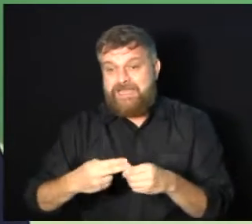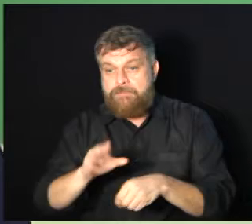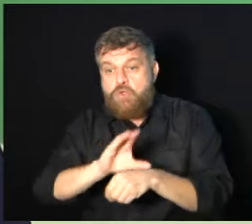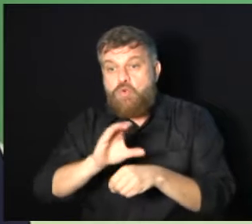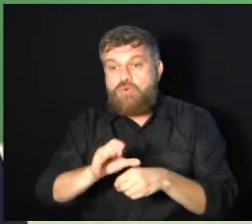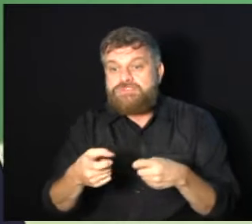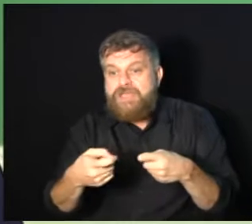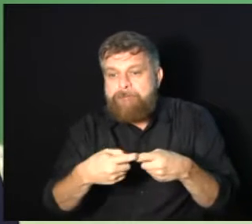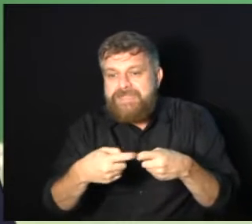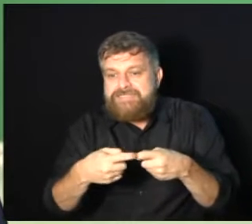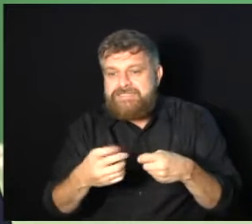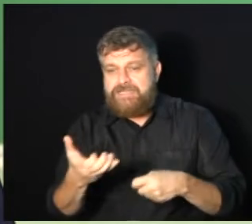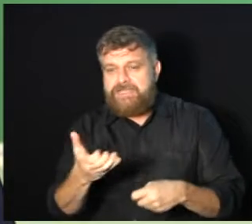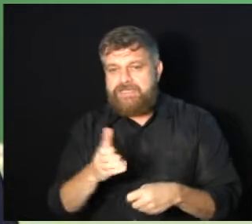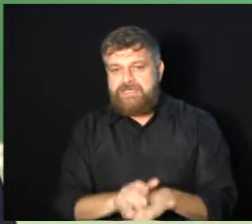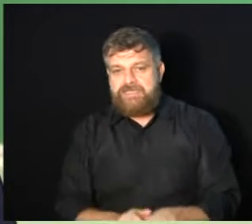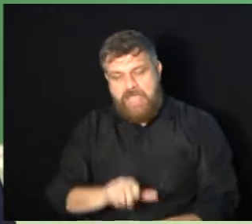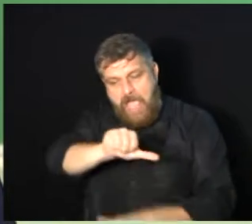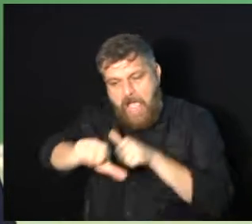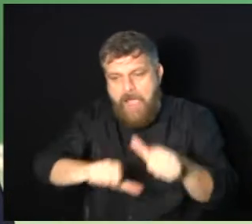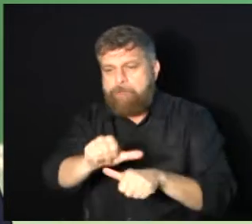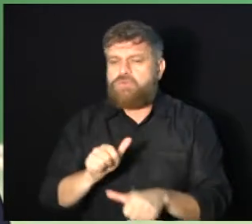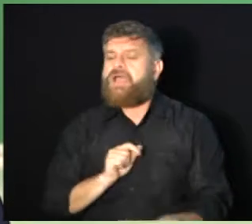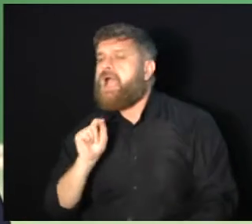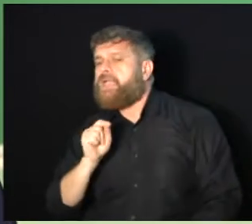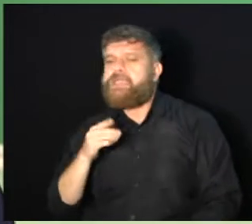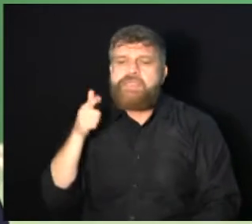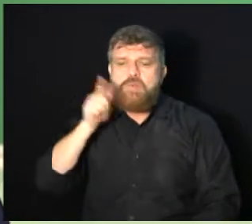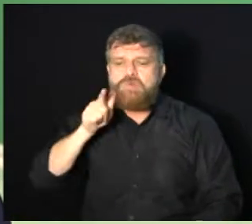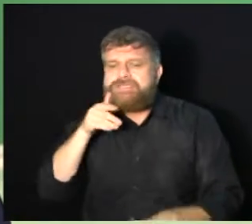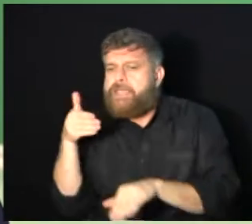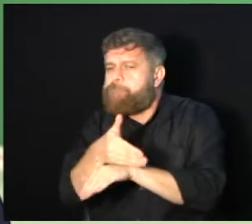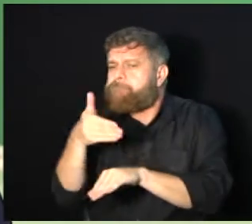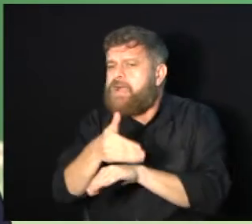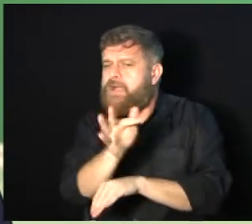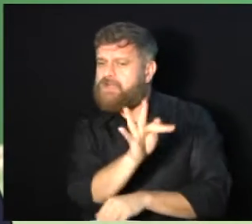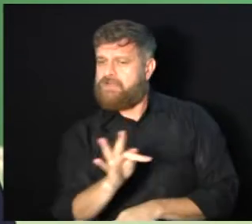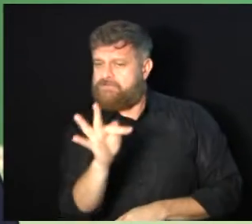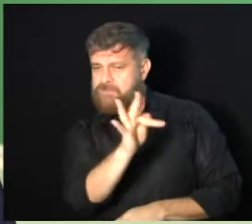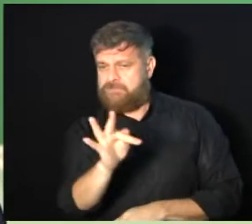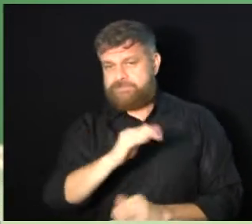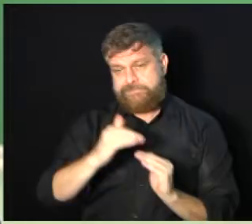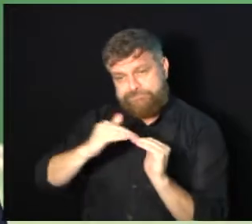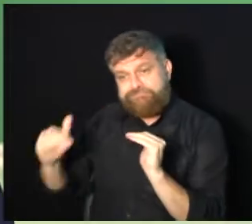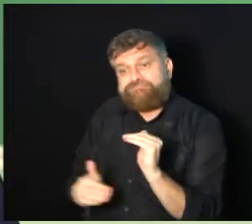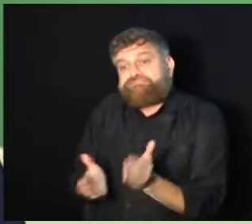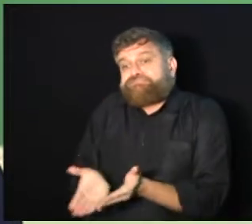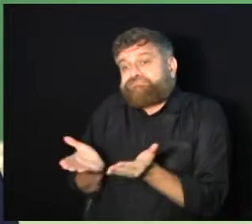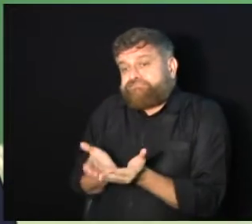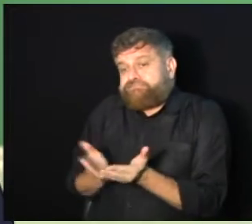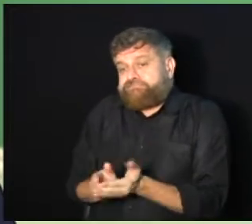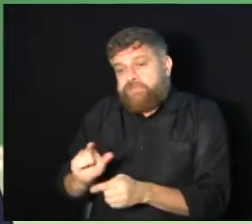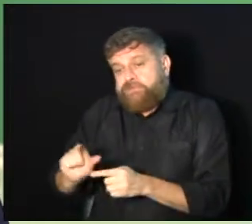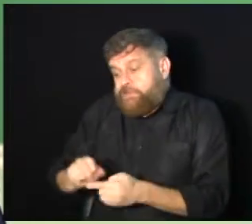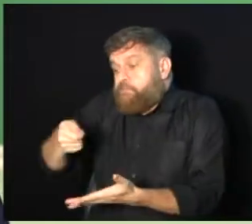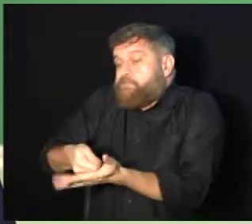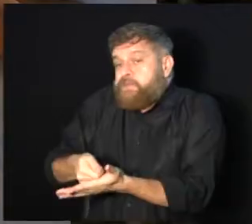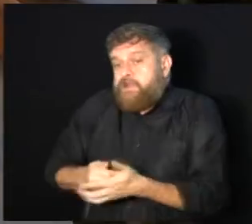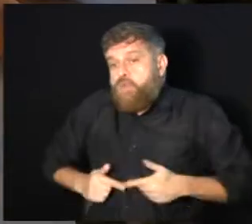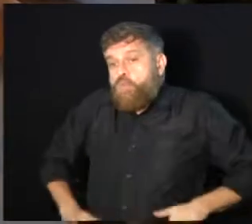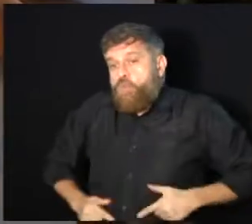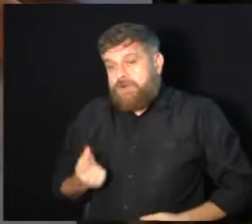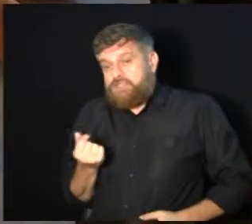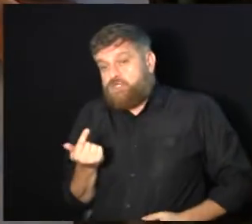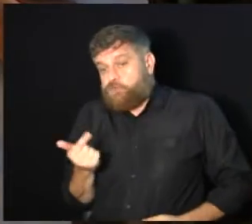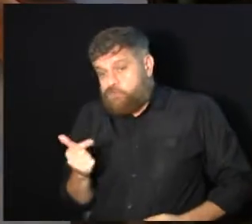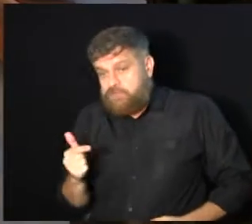queriam mudar o cenário de ingresso dos alunos em situação de fragilidade socioeconômica nas universidades públicas.